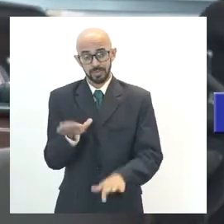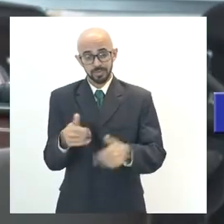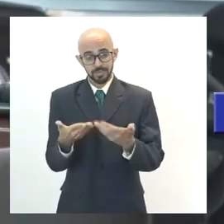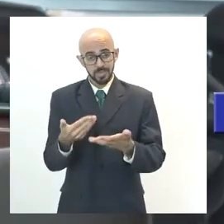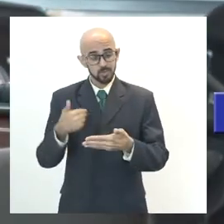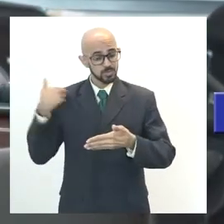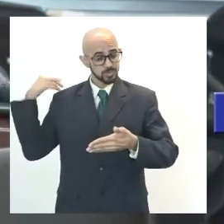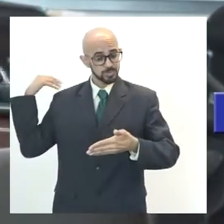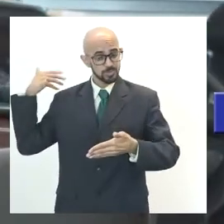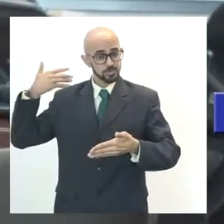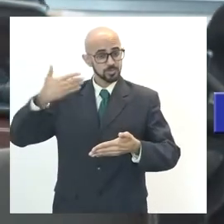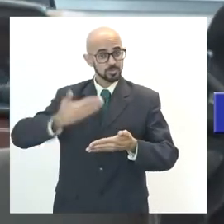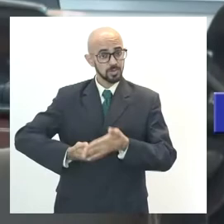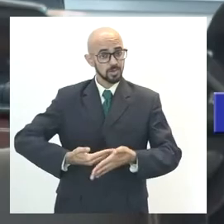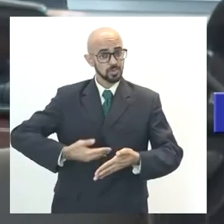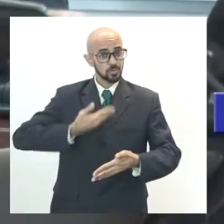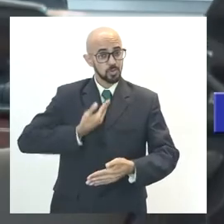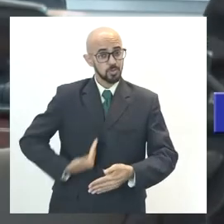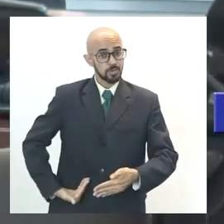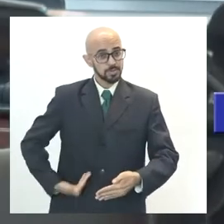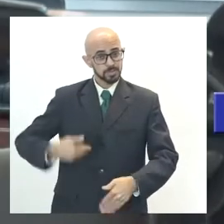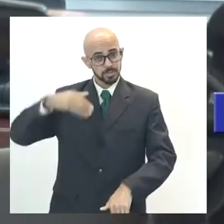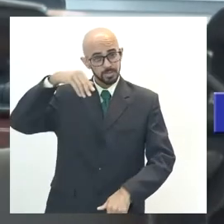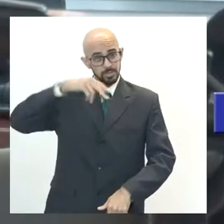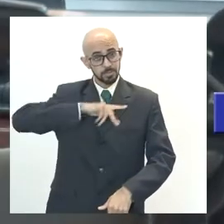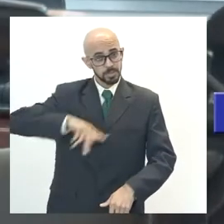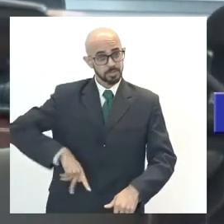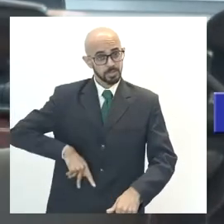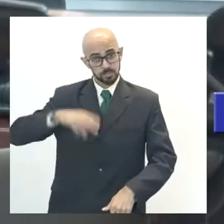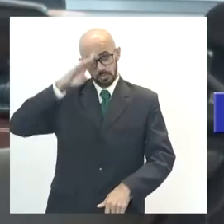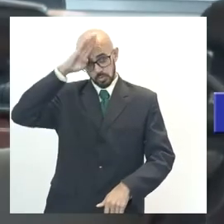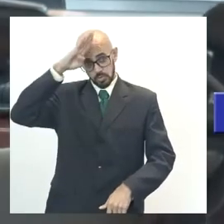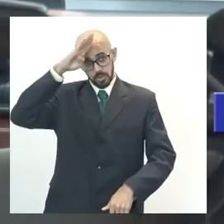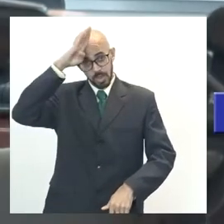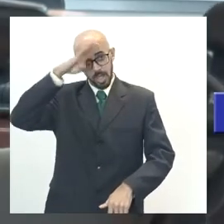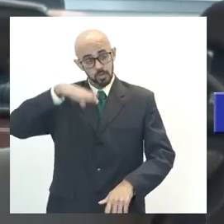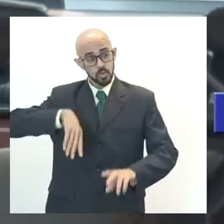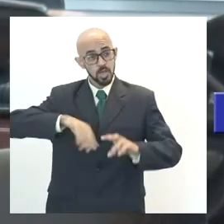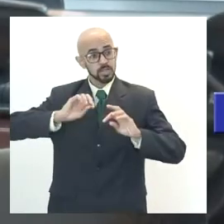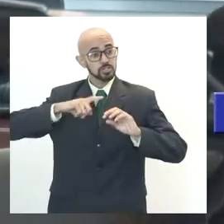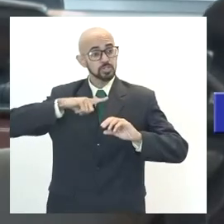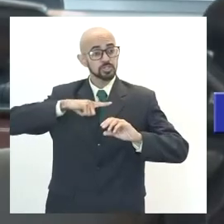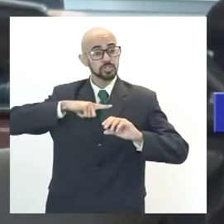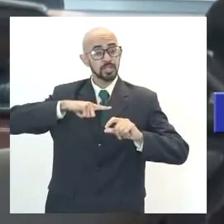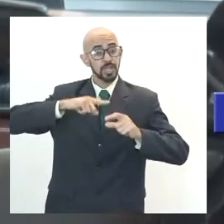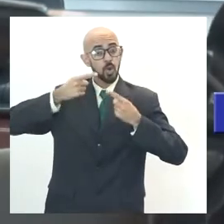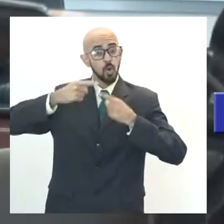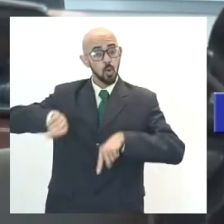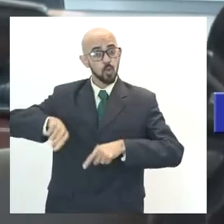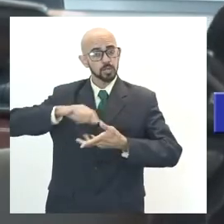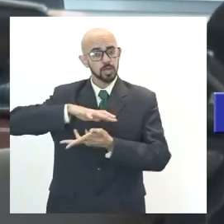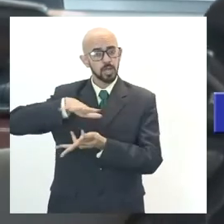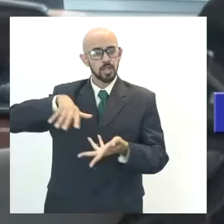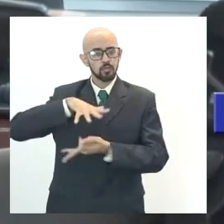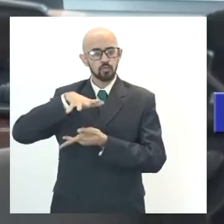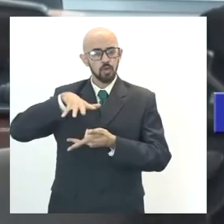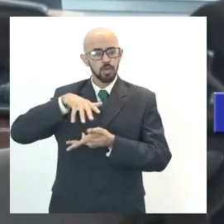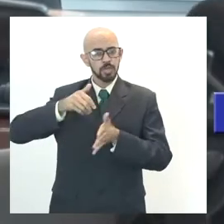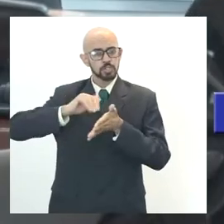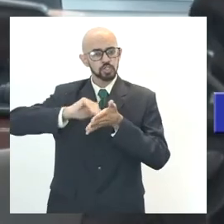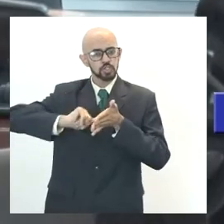de todo o período do governo bolsonaro se confrontando com inúmeras contra as reformas que retiram direitos dos trabalhadores